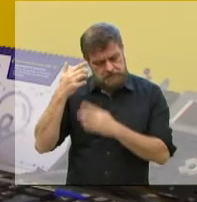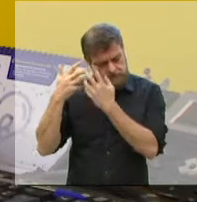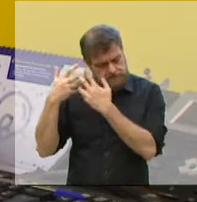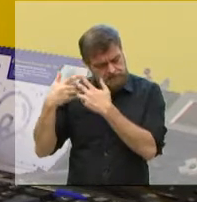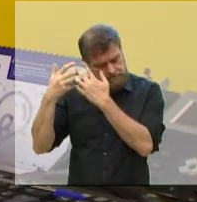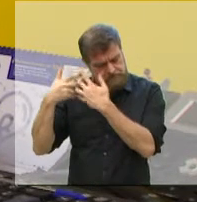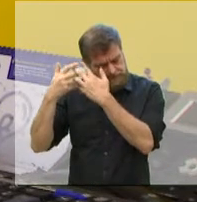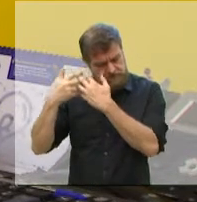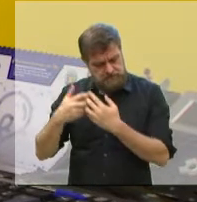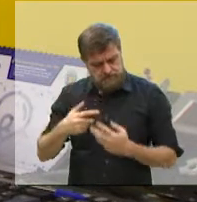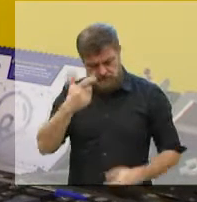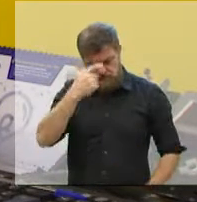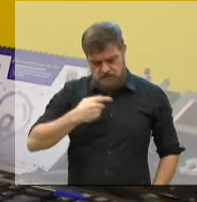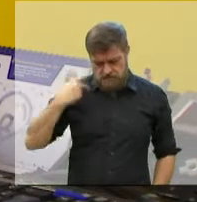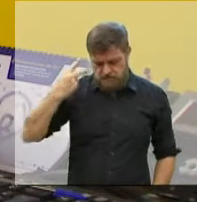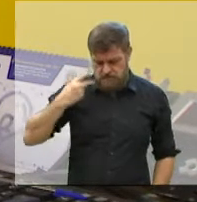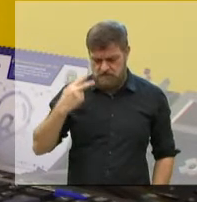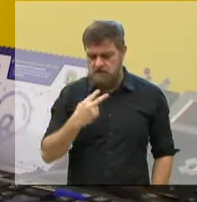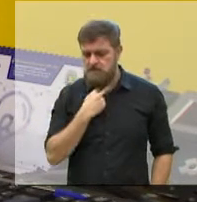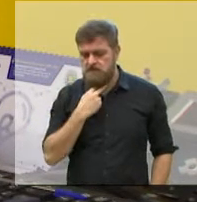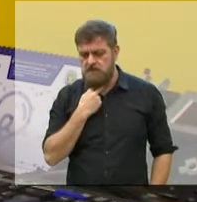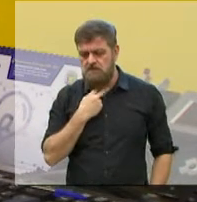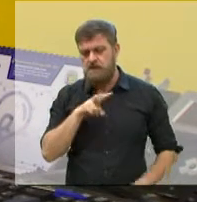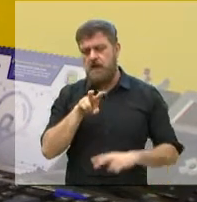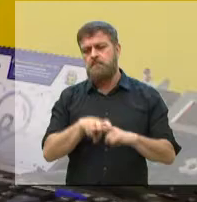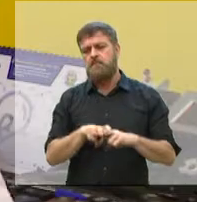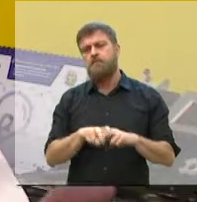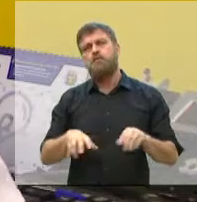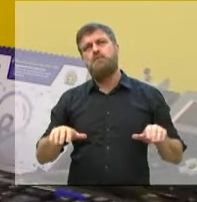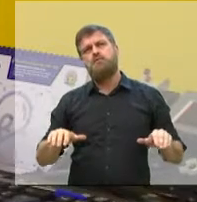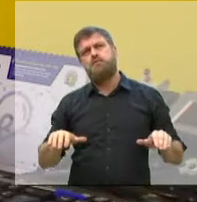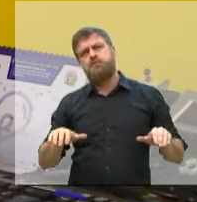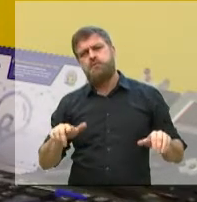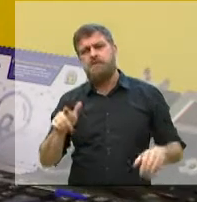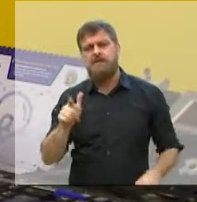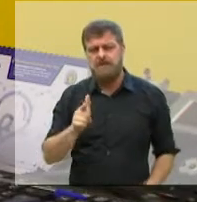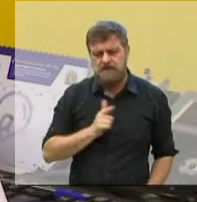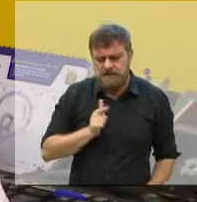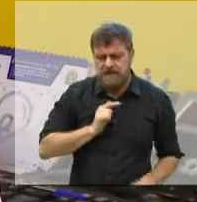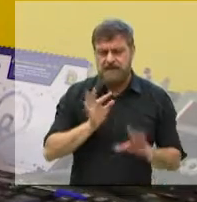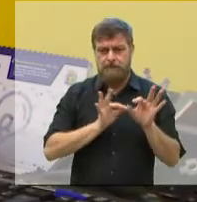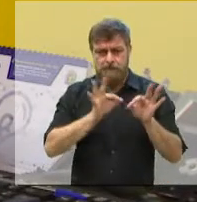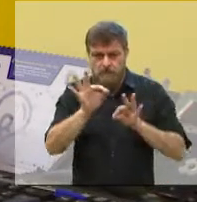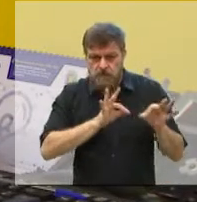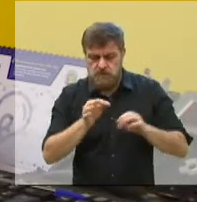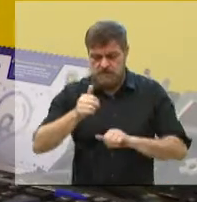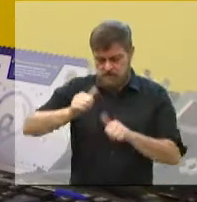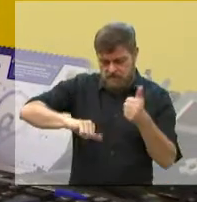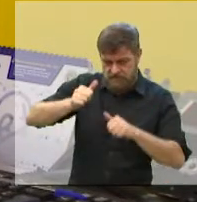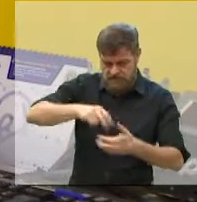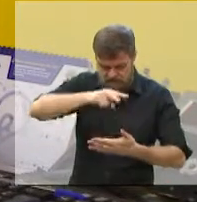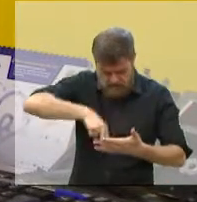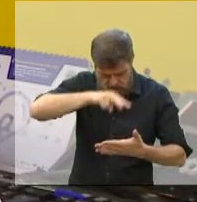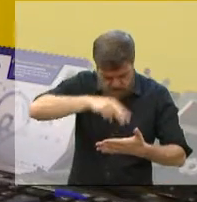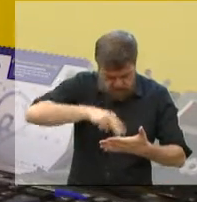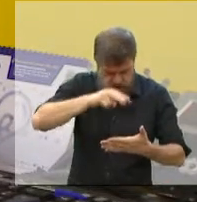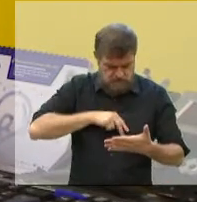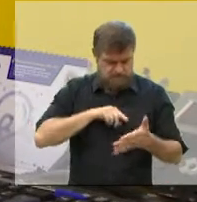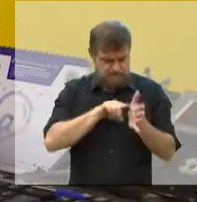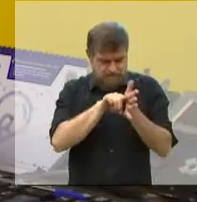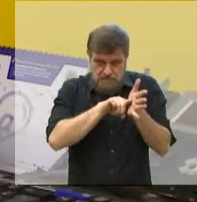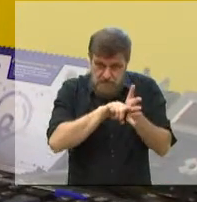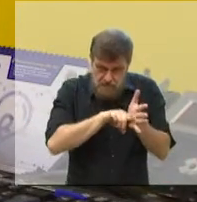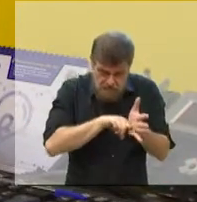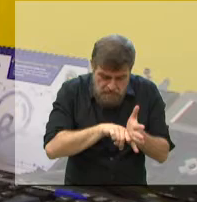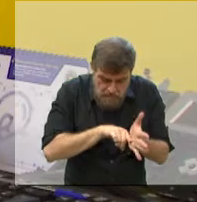que o vereador ele não pode ficar somente dentro do gabinete. Sim, você tem vários projetos que você tem que analisar, tem vários projetos que